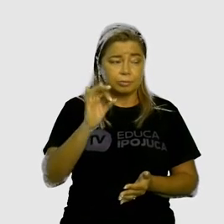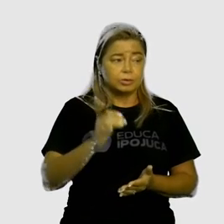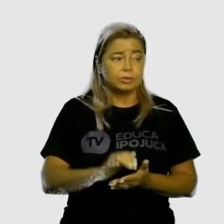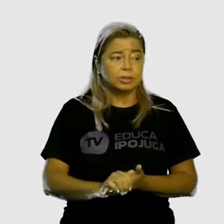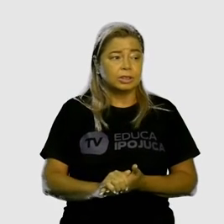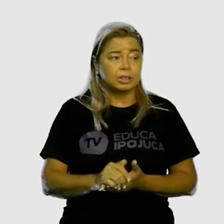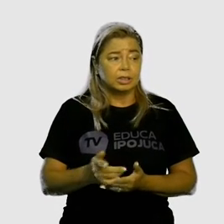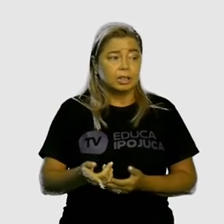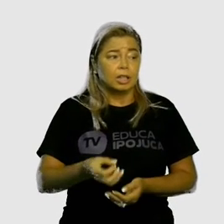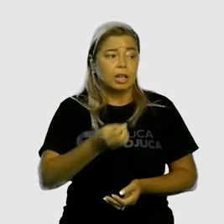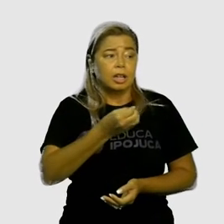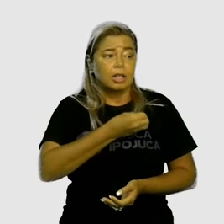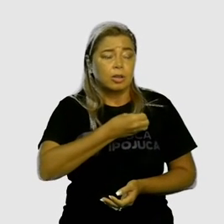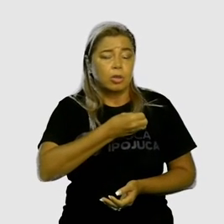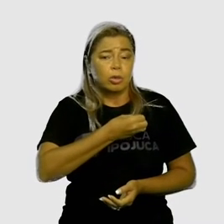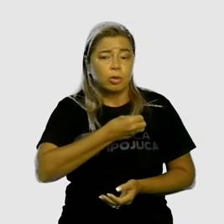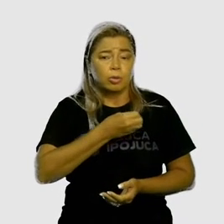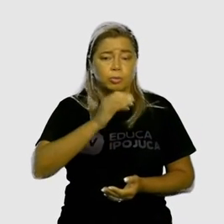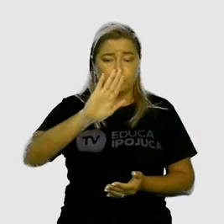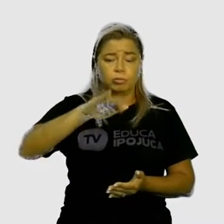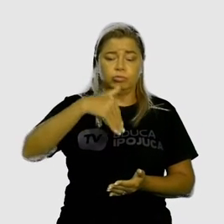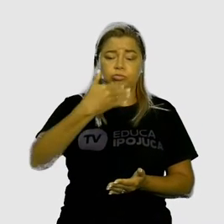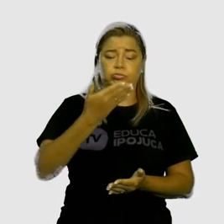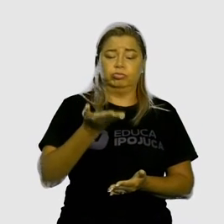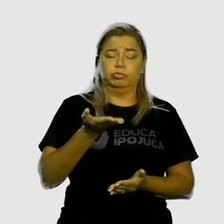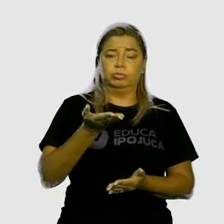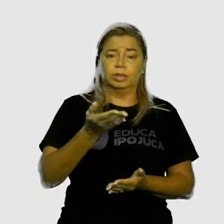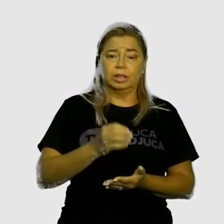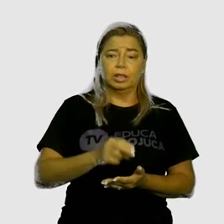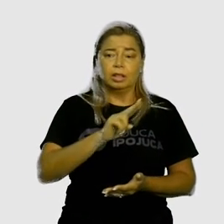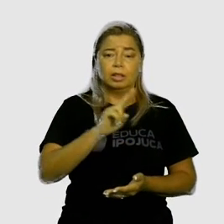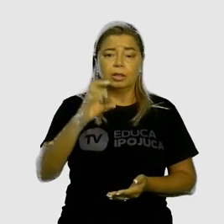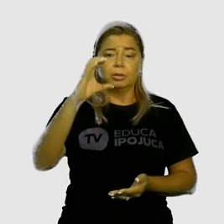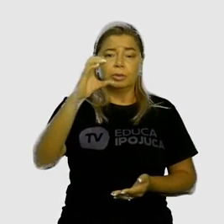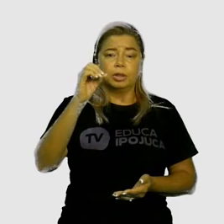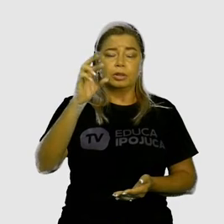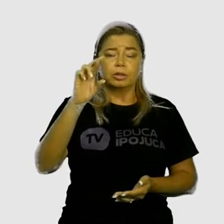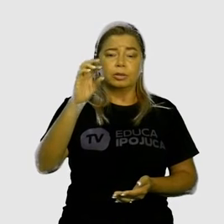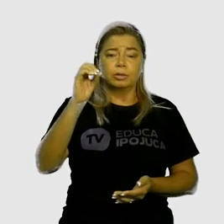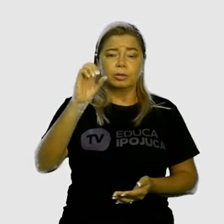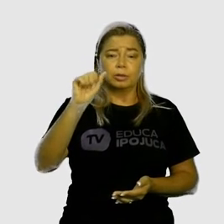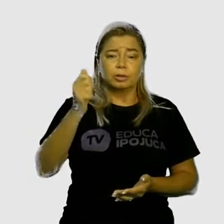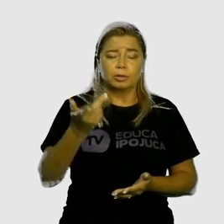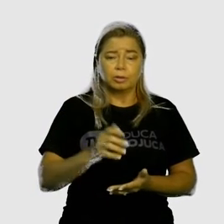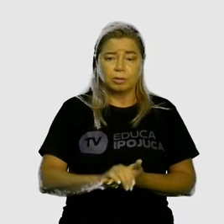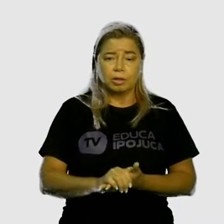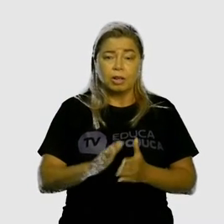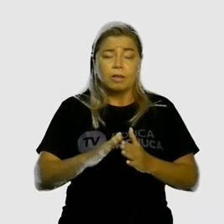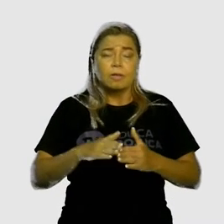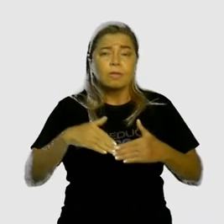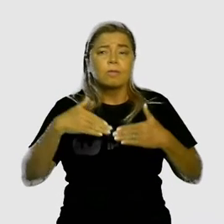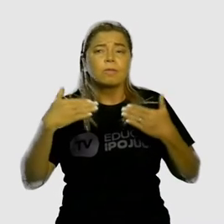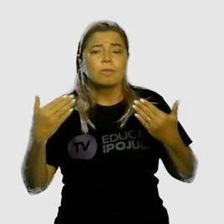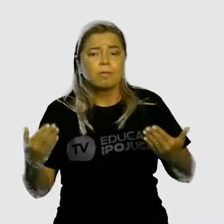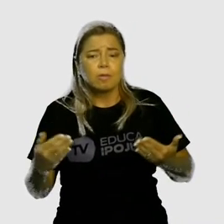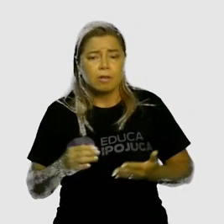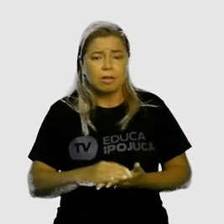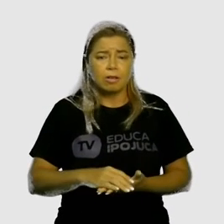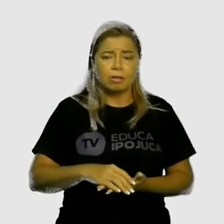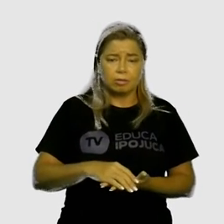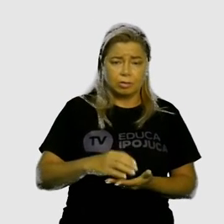do número ficar para cima, o lado do número que a gente chama de coroa, né? Qual a chance dessa coroa ficar para